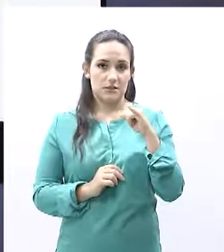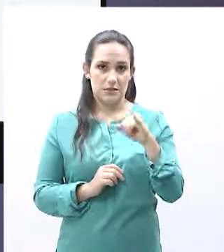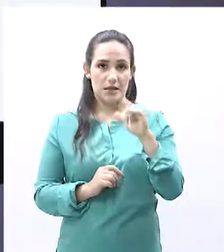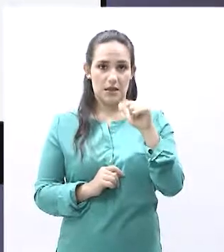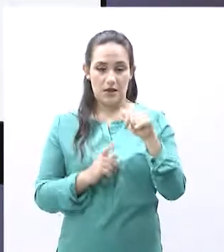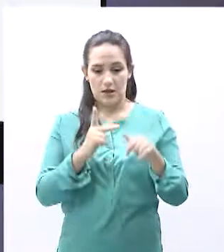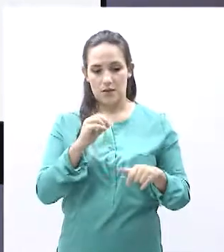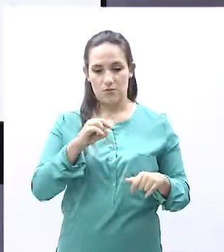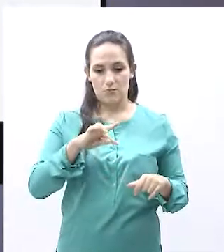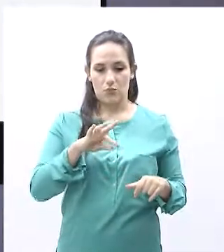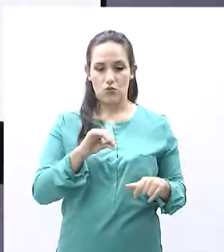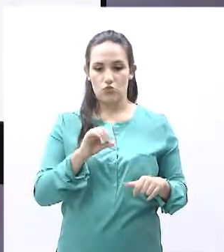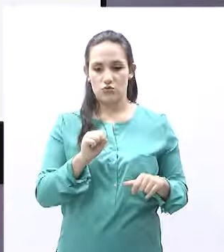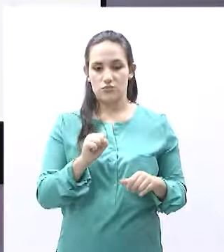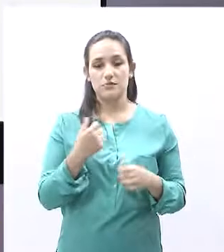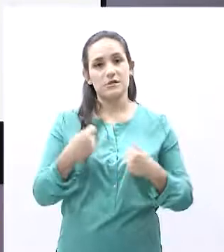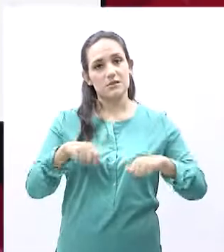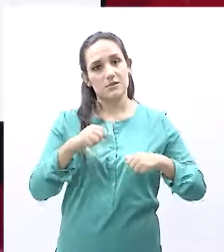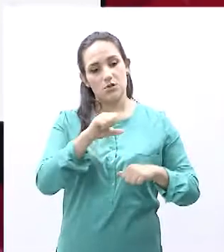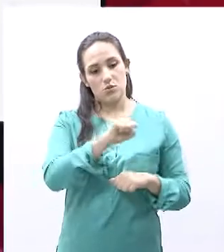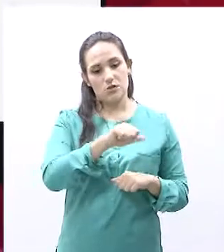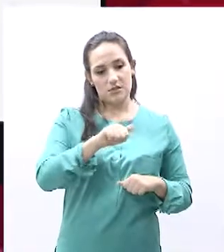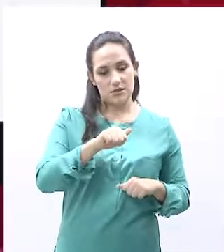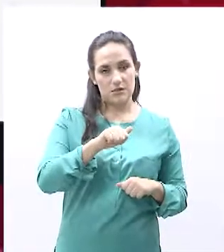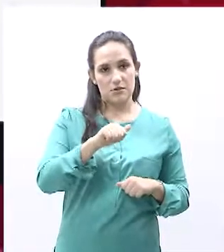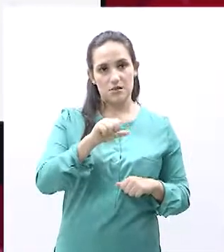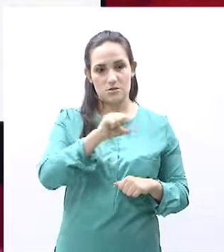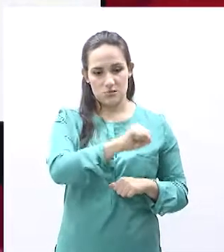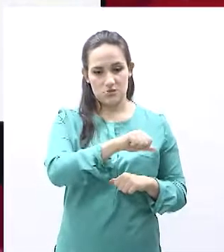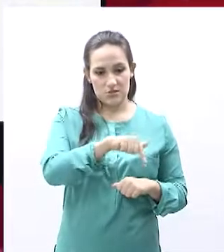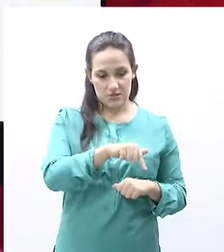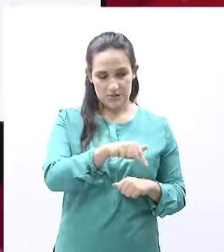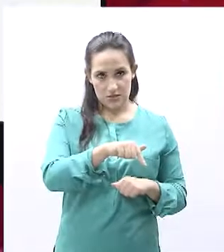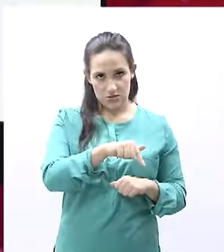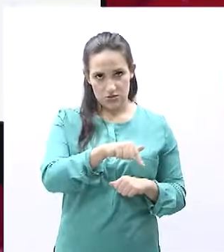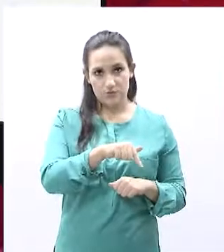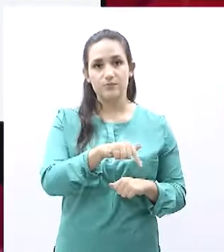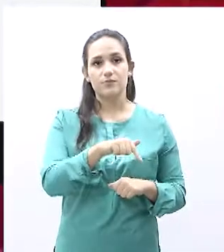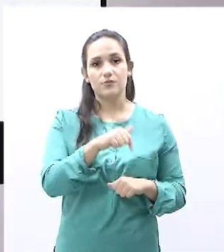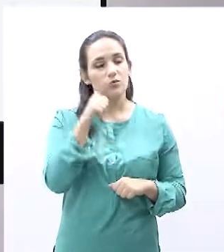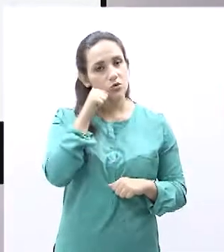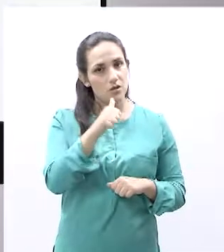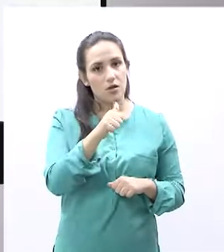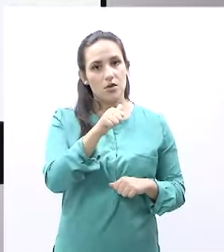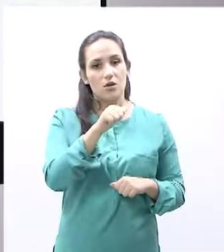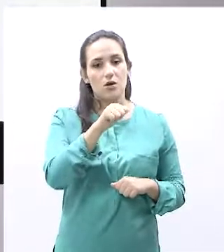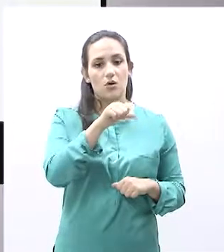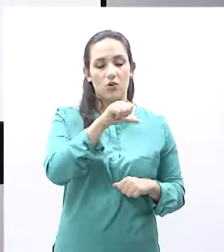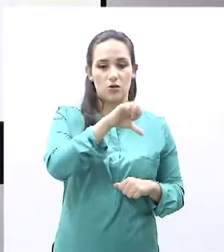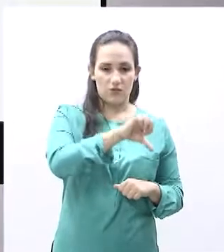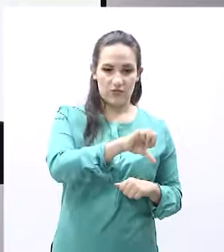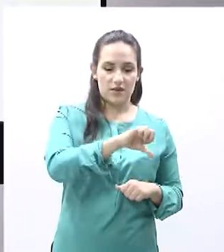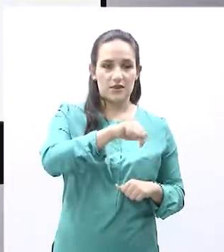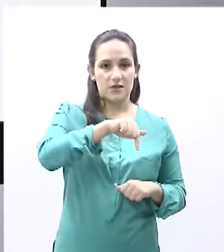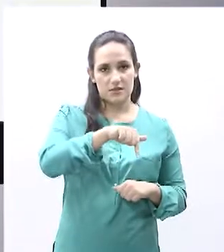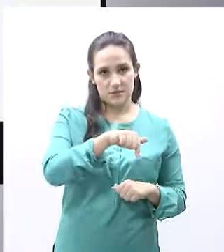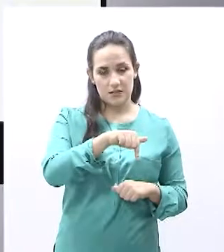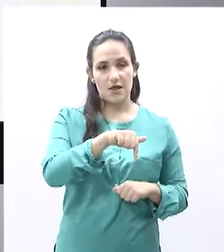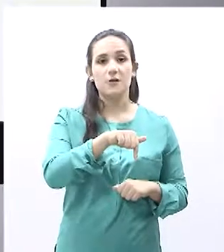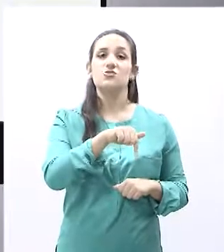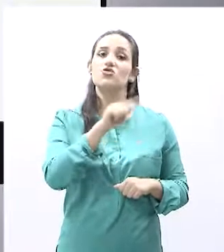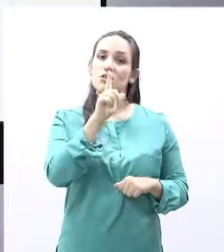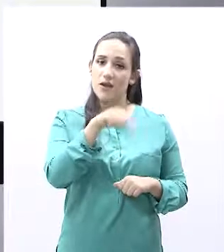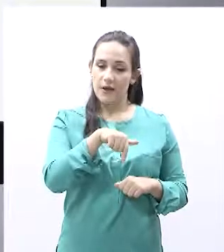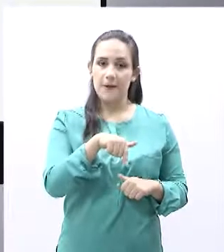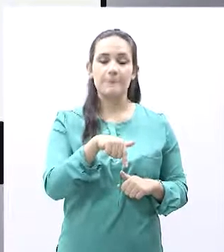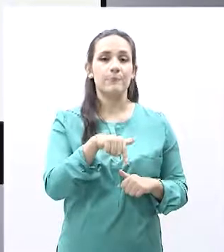o ano passado era 87 pontos para mulher e 97 pontos para homem, esse ano foi para 88, 98. E o que